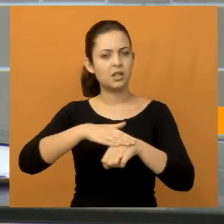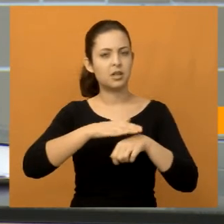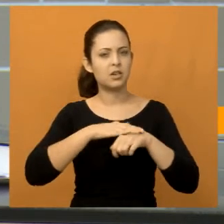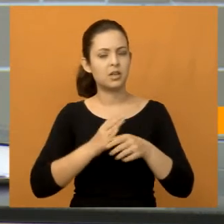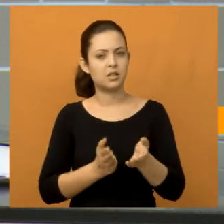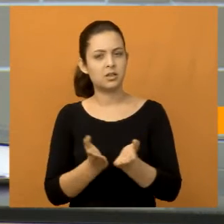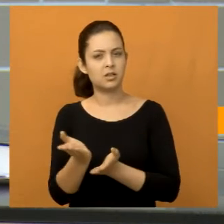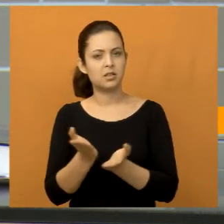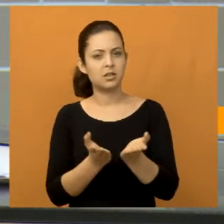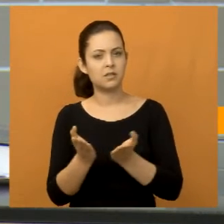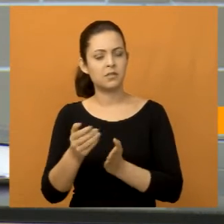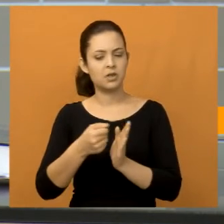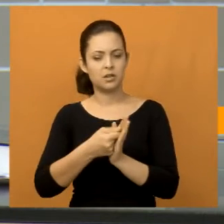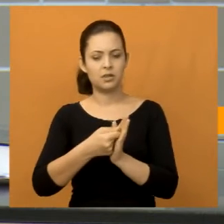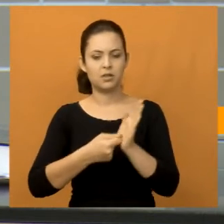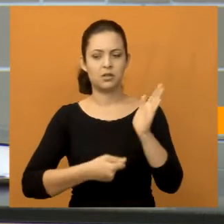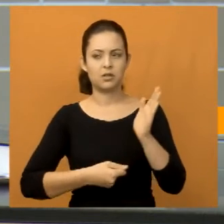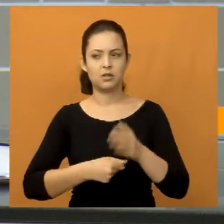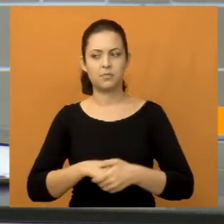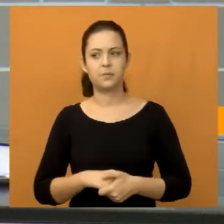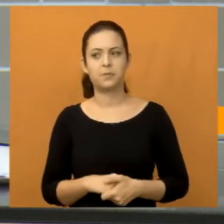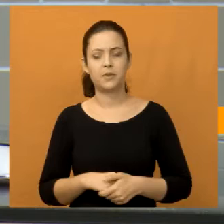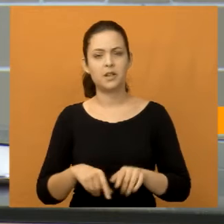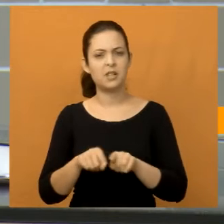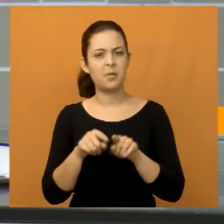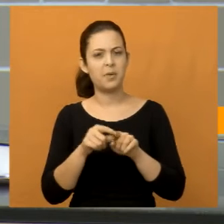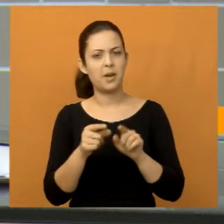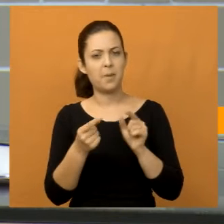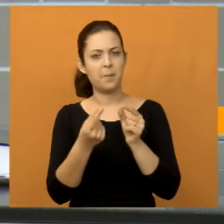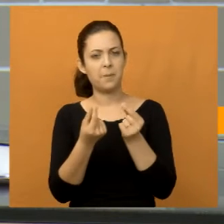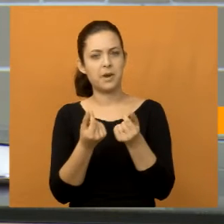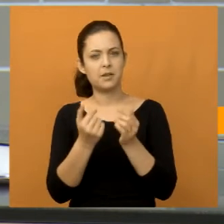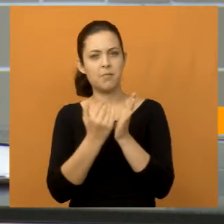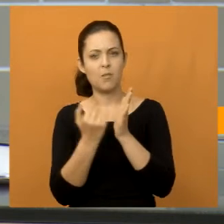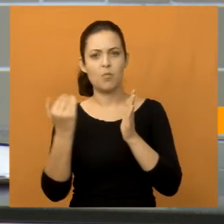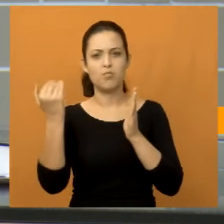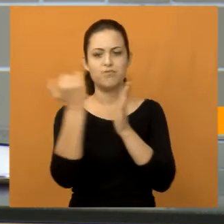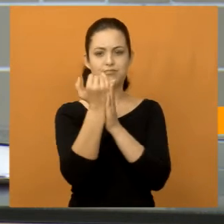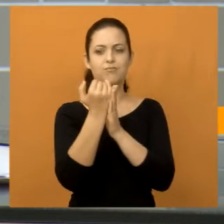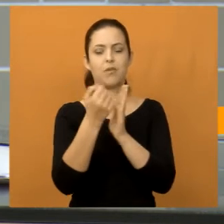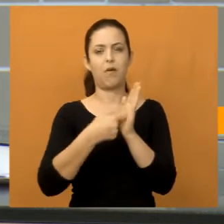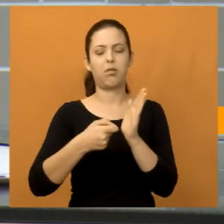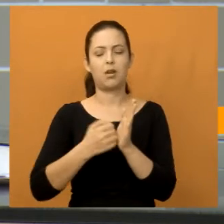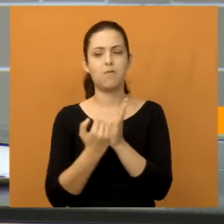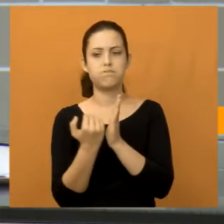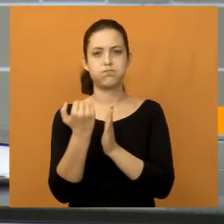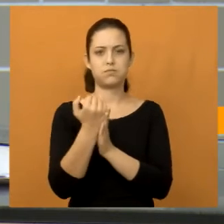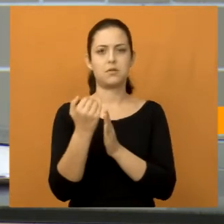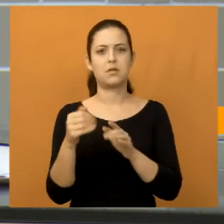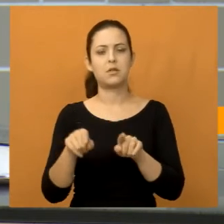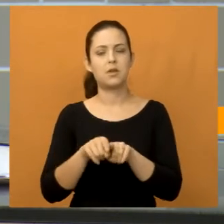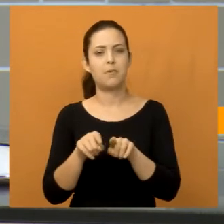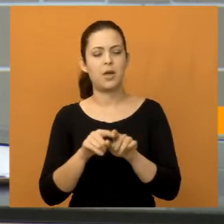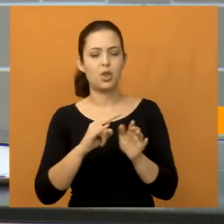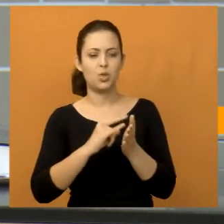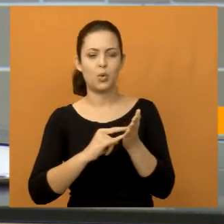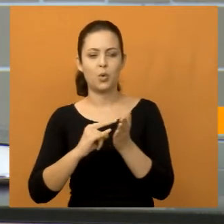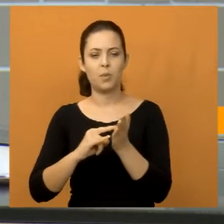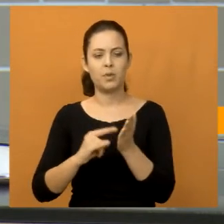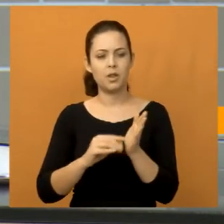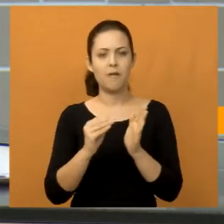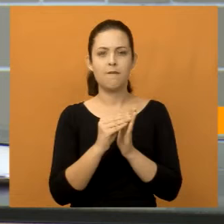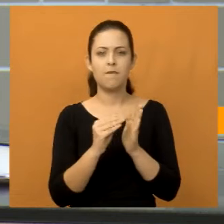dos serviços contratados, sobrepreço em contratações, irregularidades na documentação